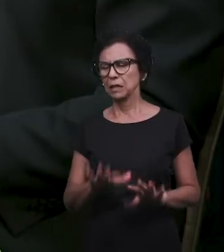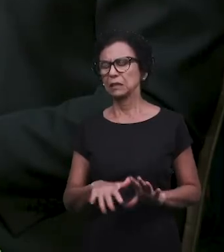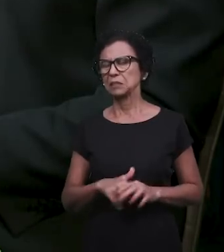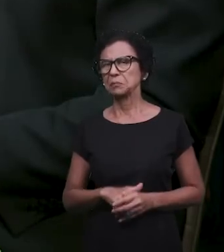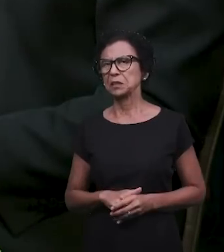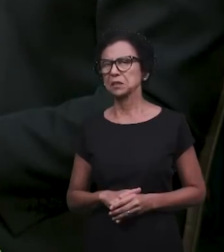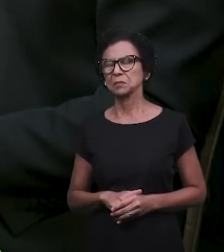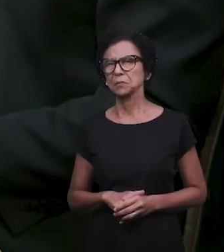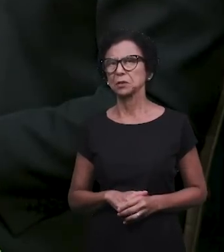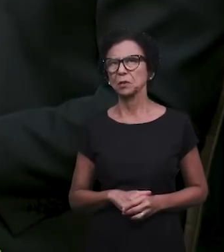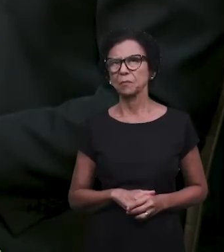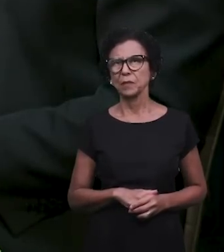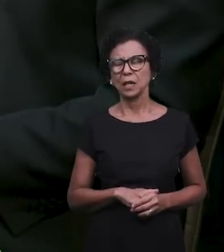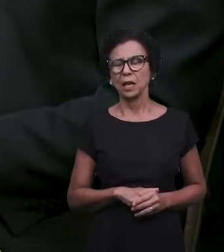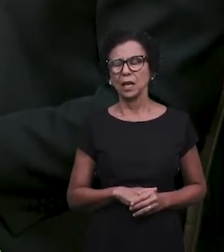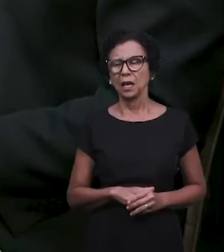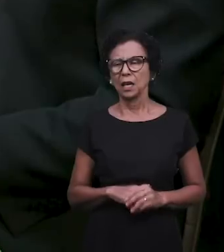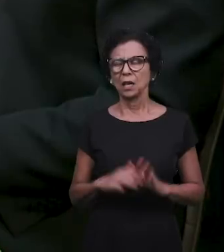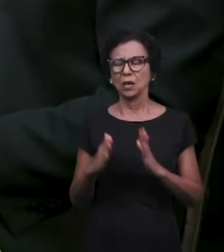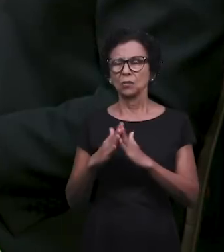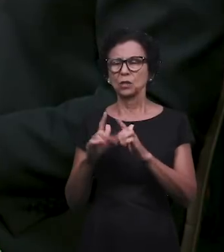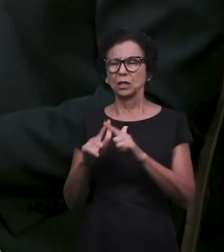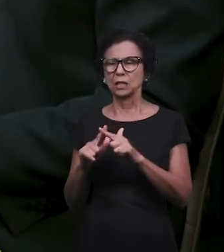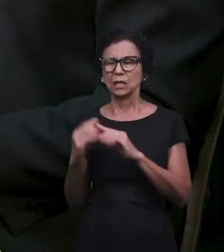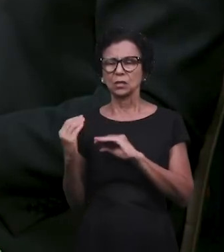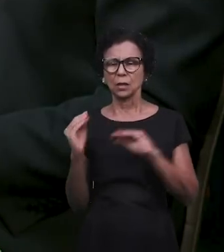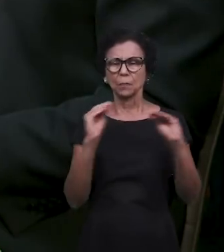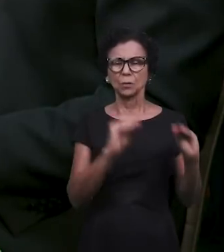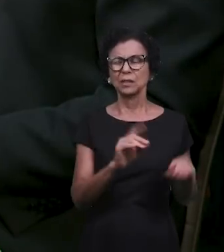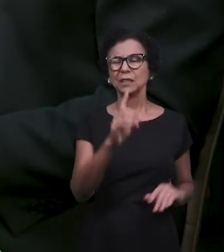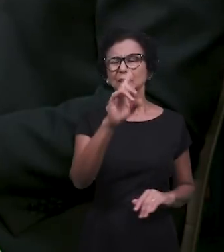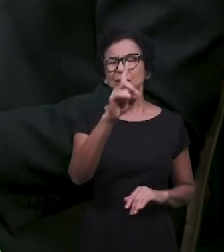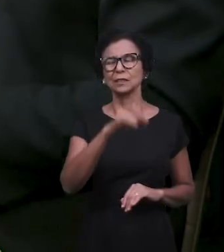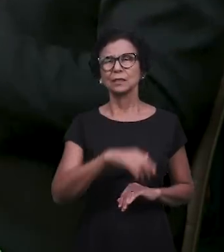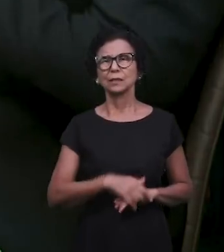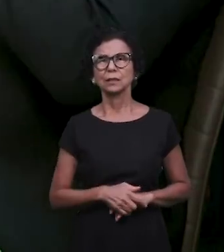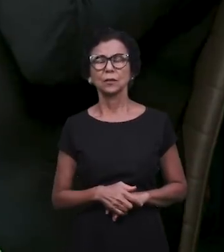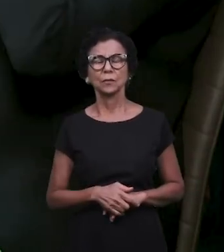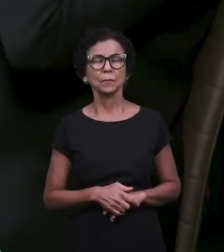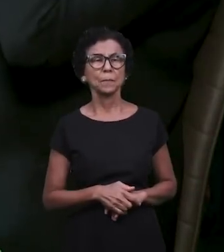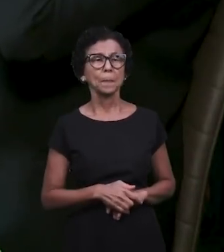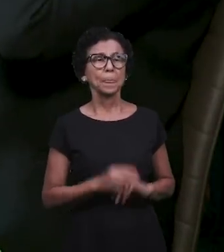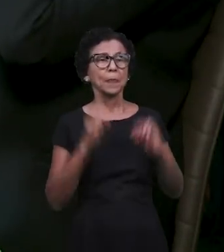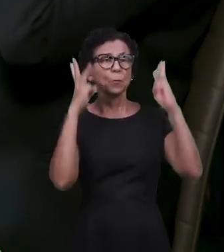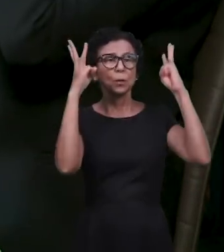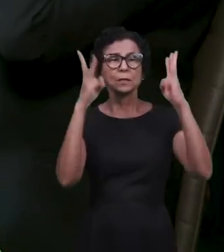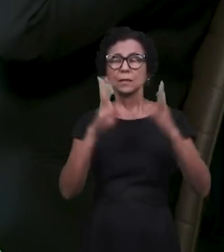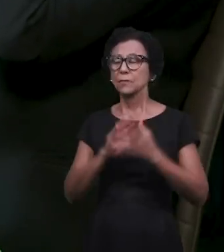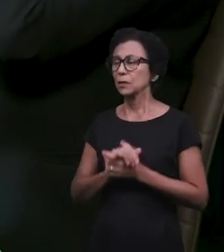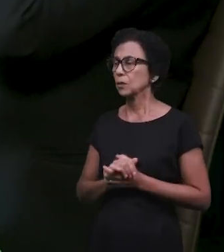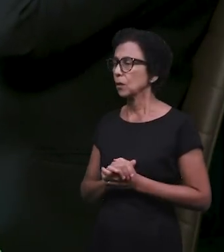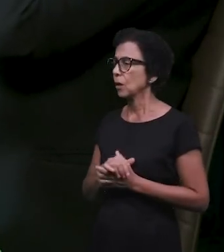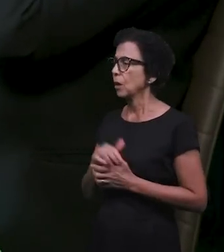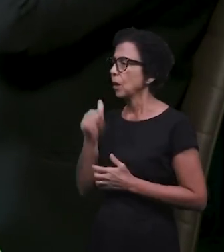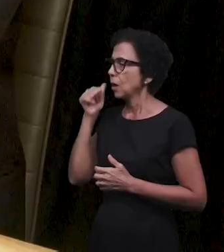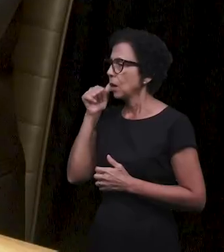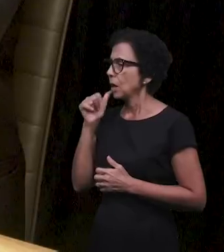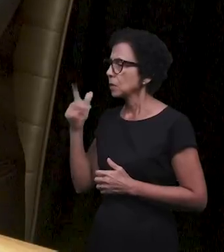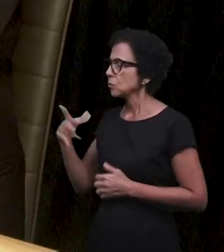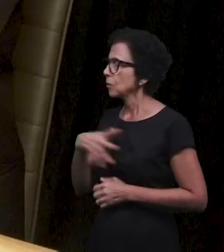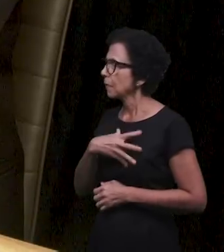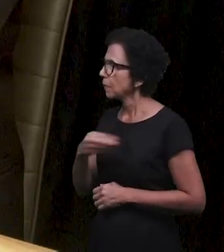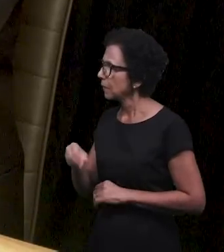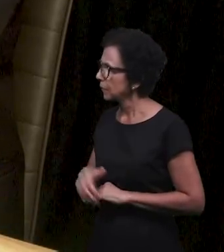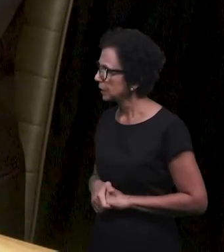aqui, eu não posso largar. Mas, olha, sua filha, não, leva minha filha, leva meu genro, leva